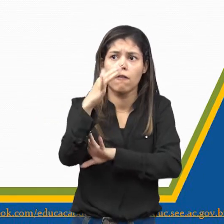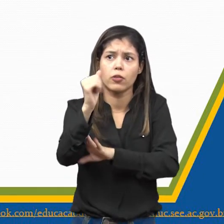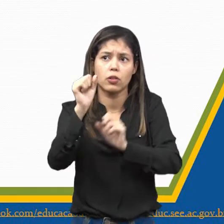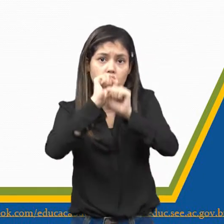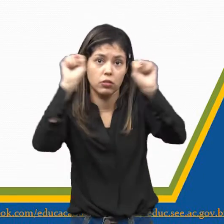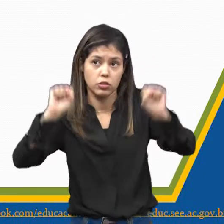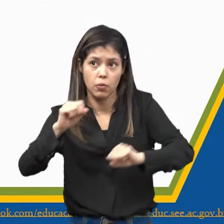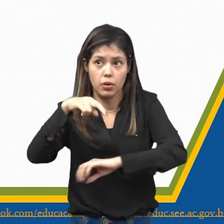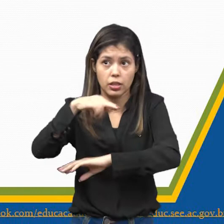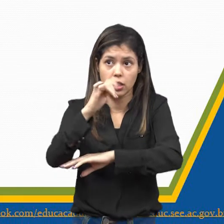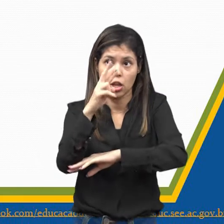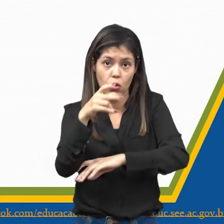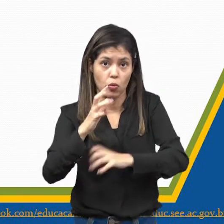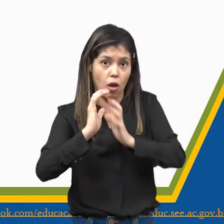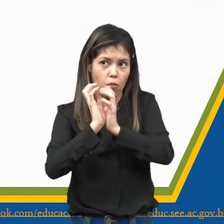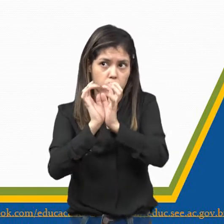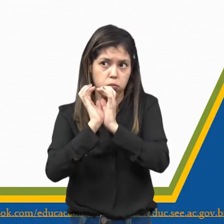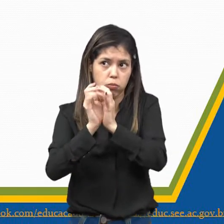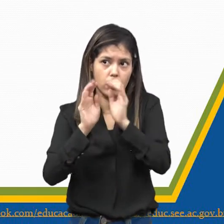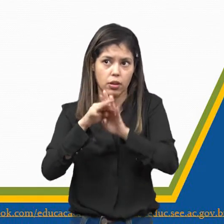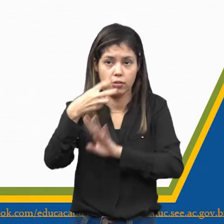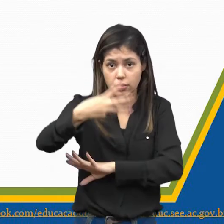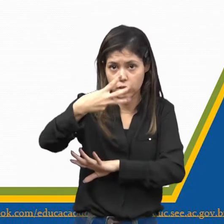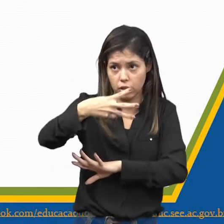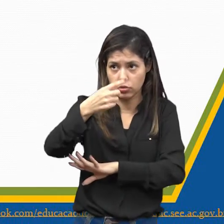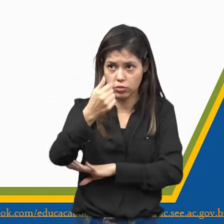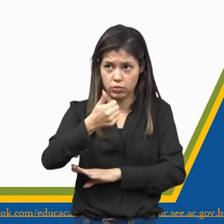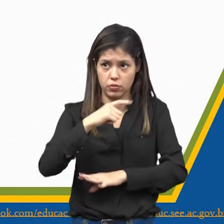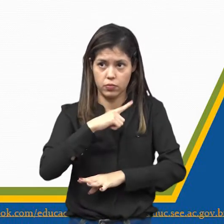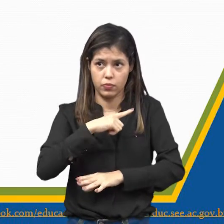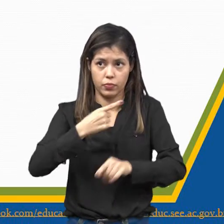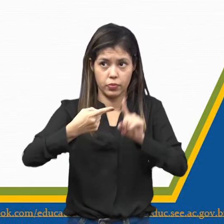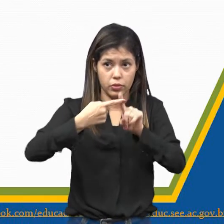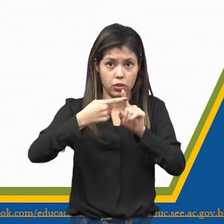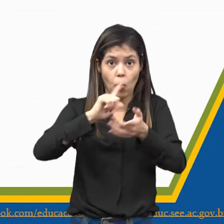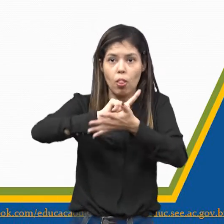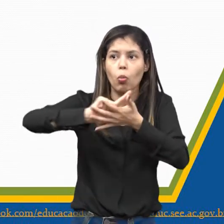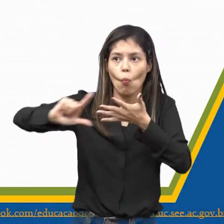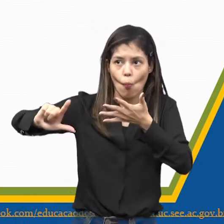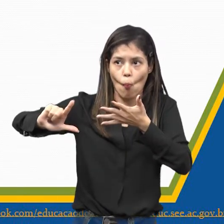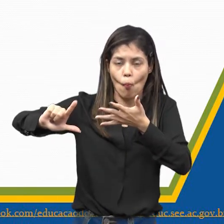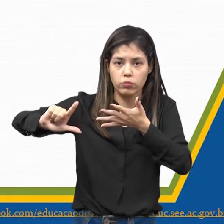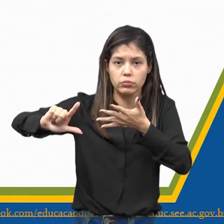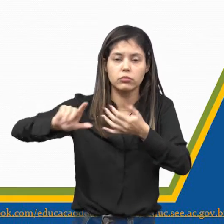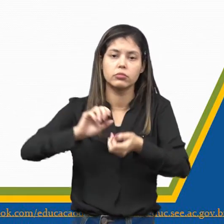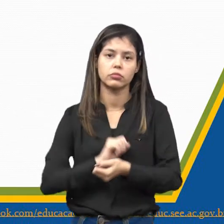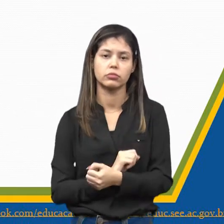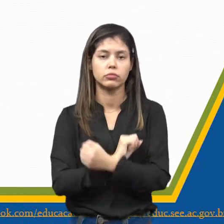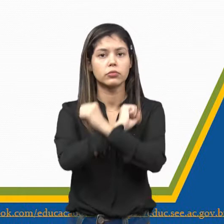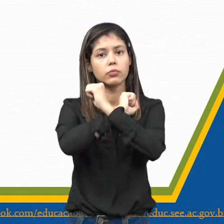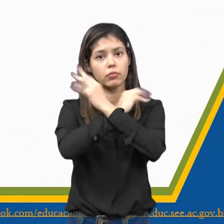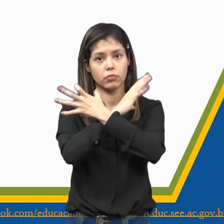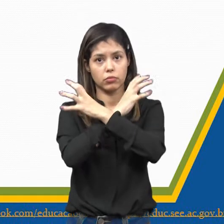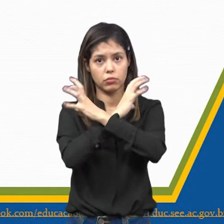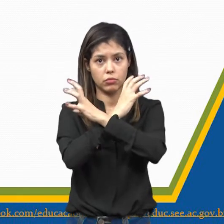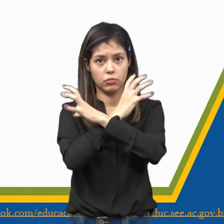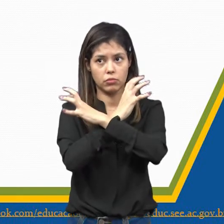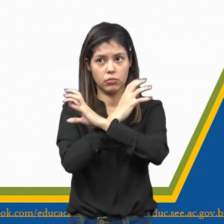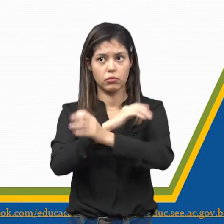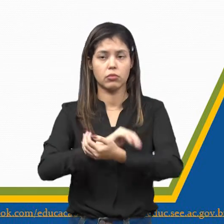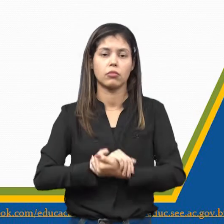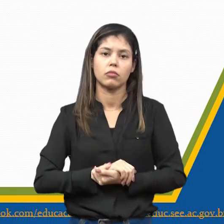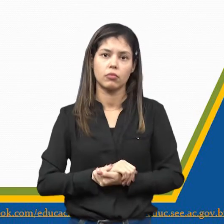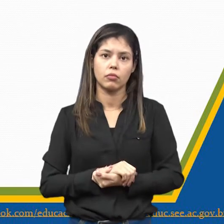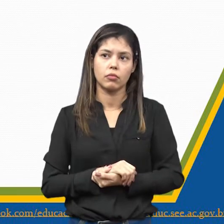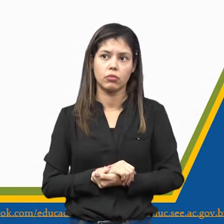sistema neuromuscular são desempenhadas por três tipos de músculo. O músculo liso, ou não estriado, o músculo esquelético,